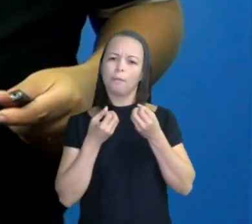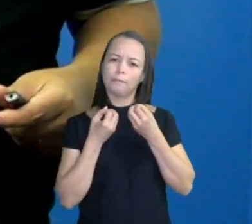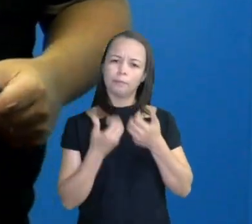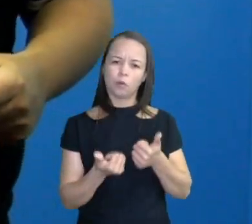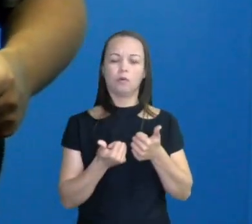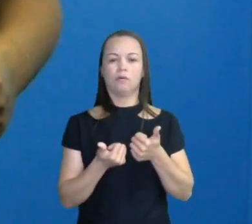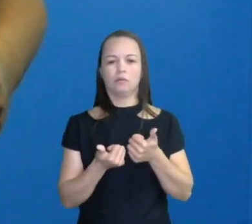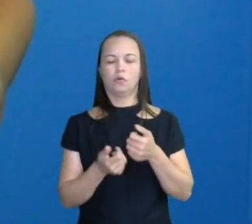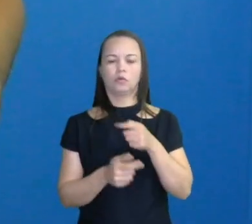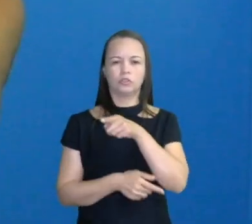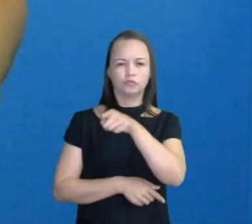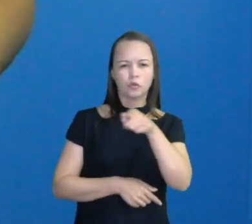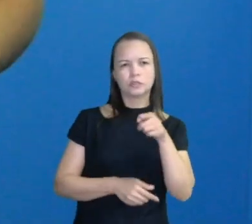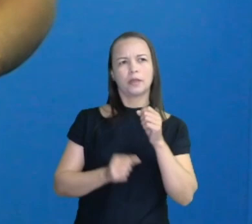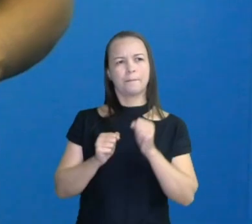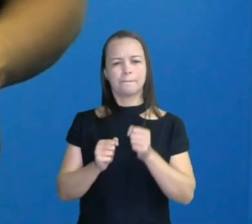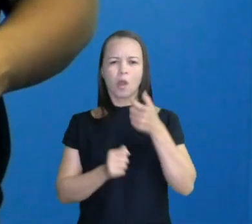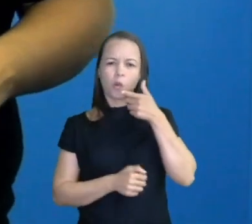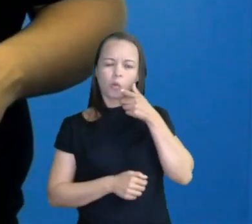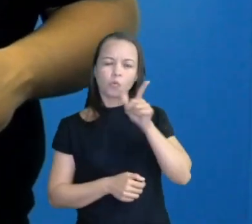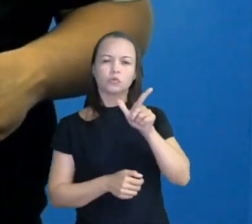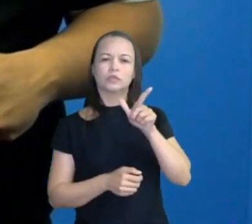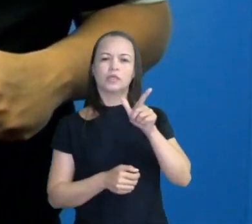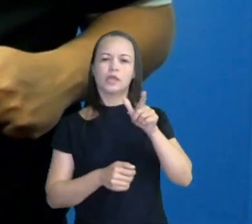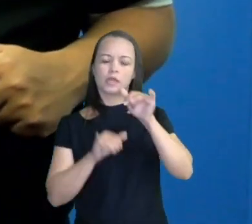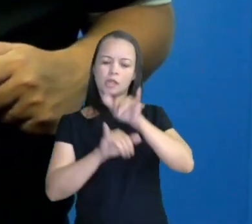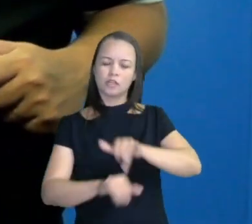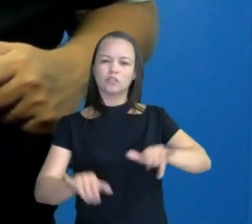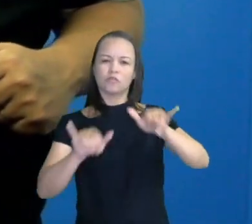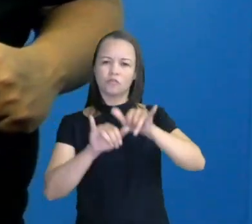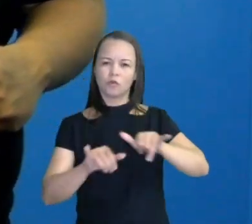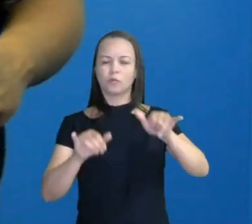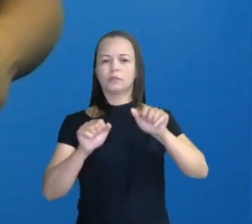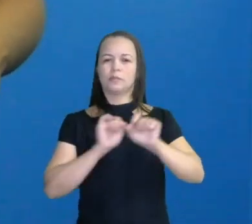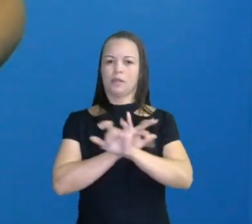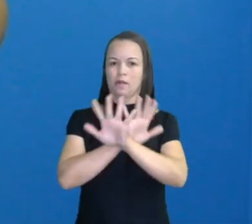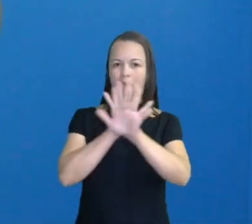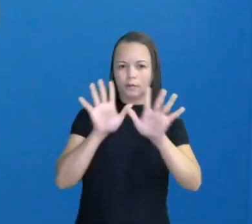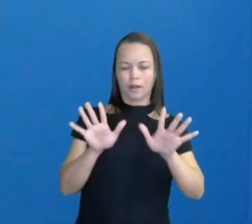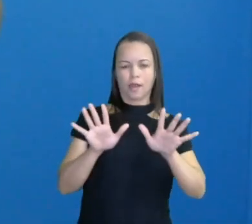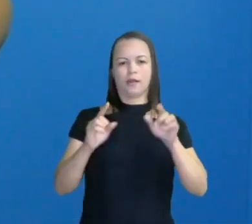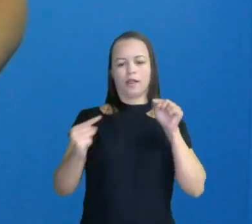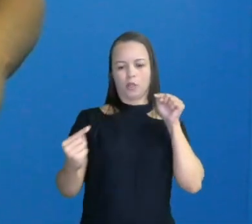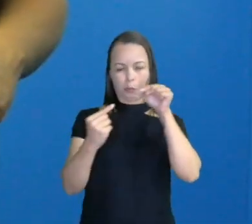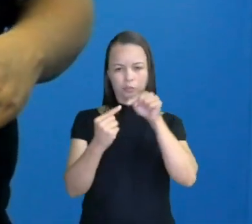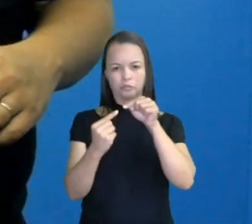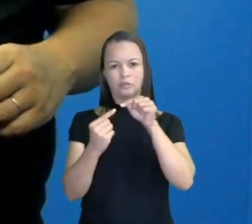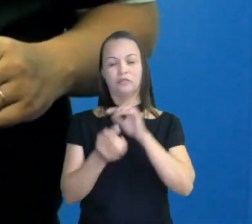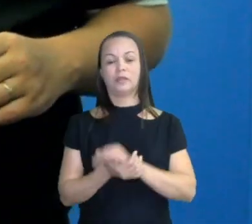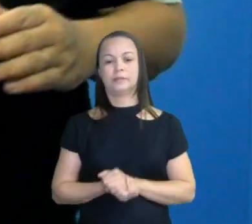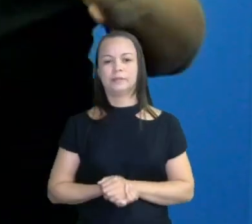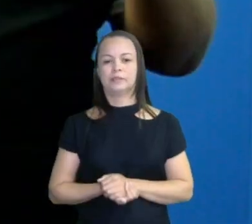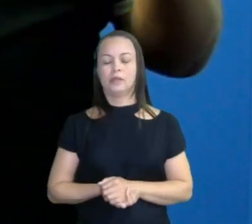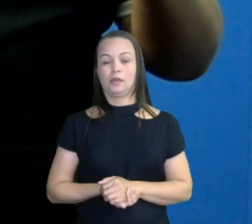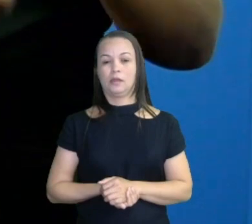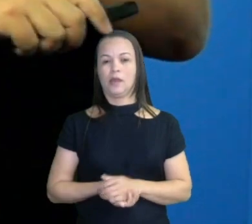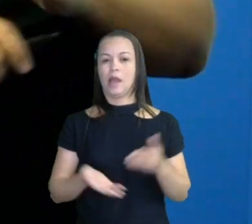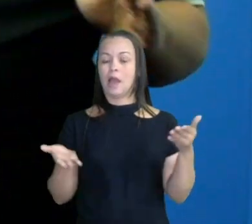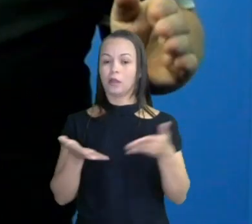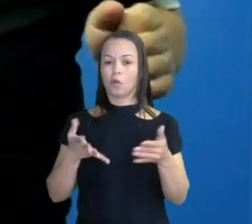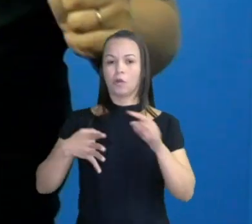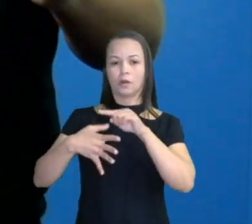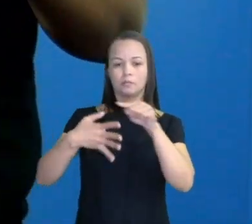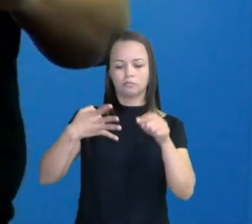texto onde você vai conseguir passar a sua informação de maneira clara, objetiva. E vamos para o nosso